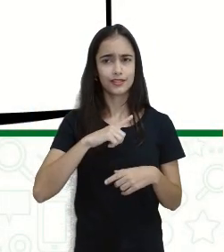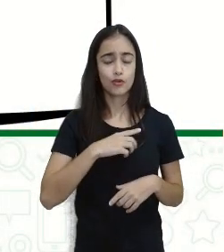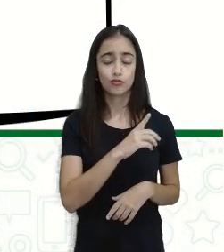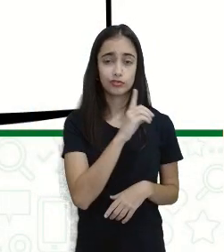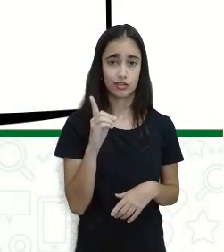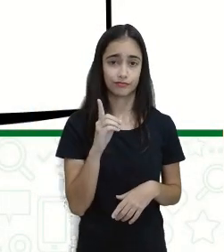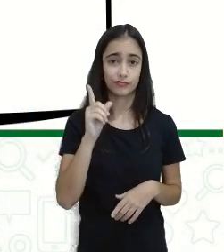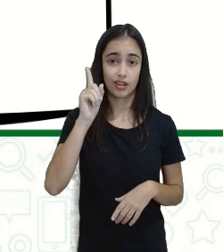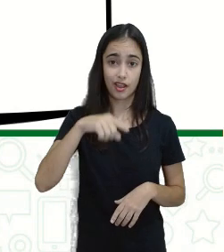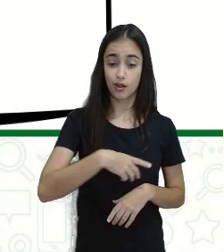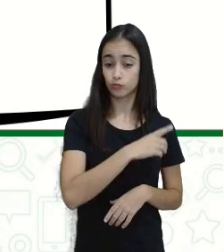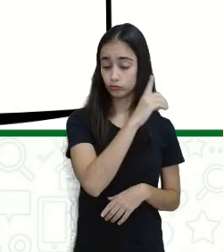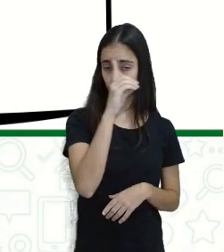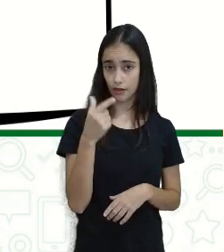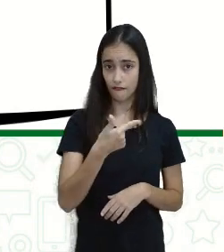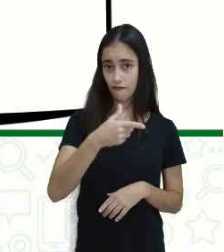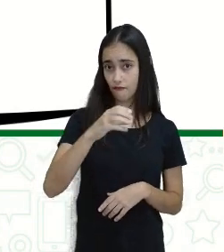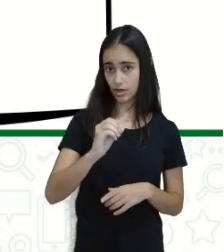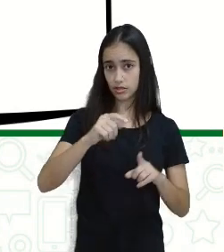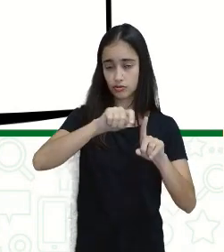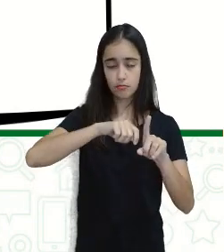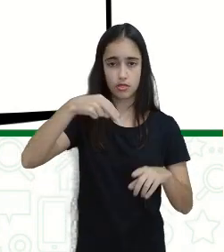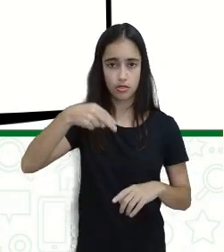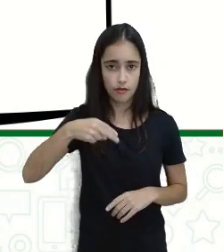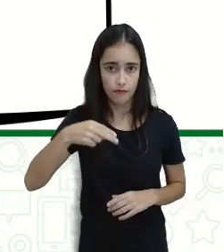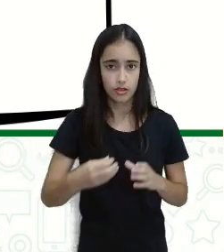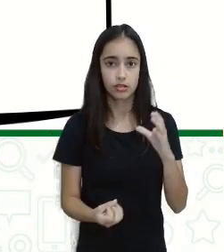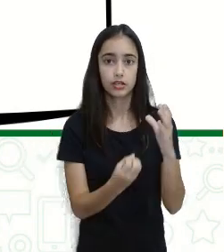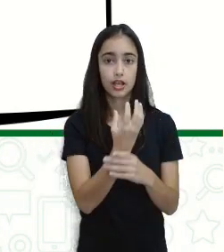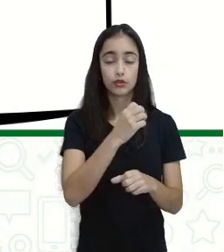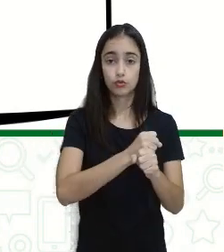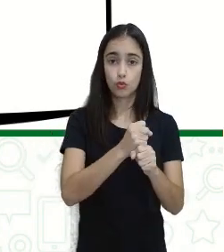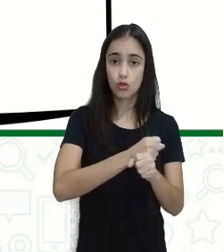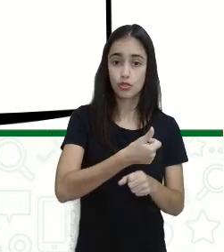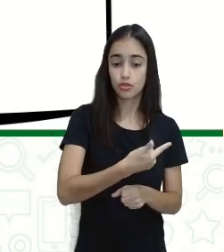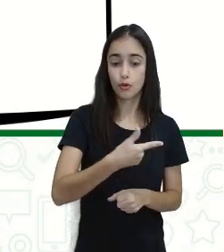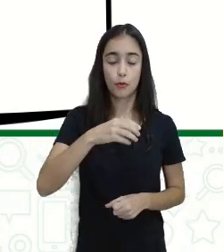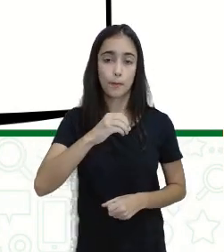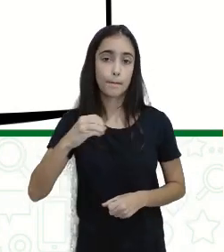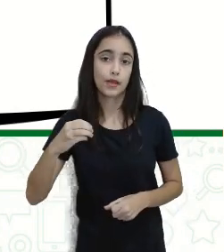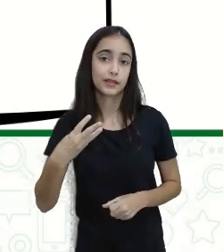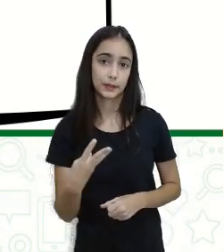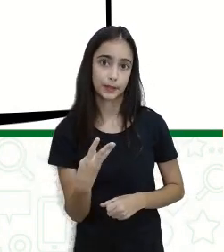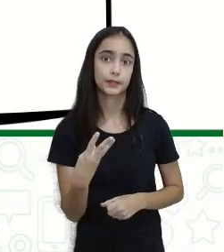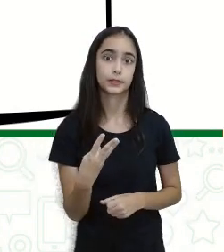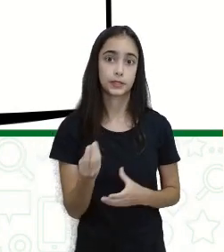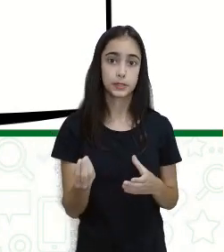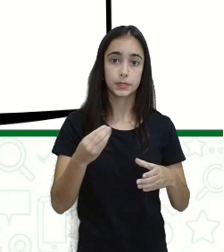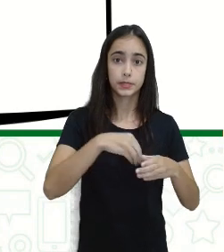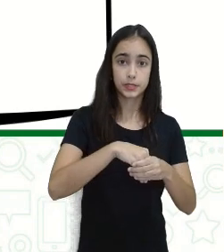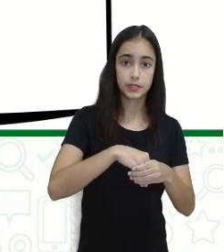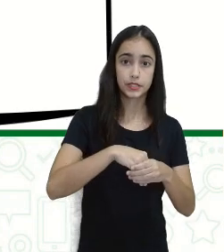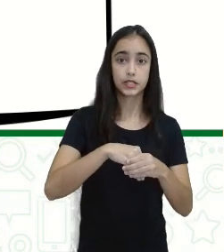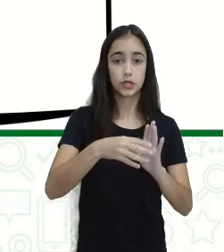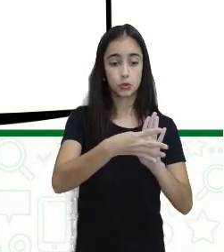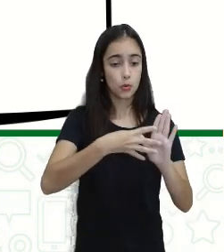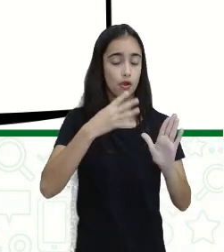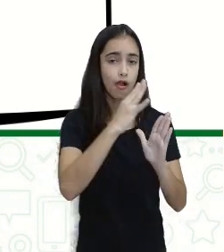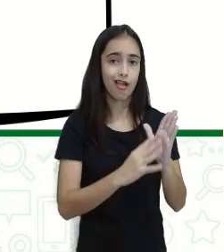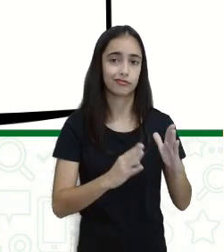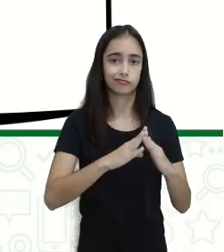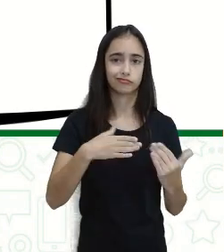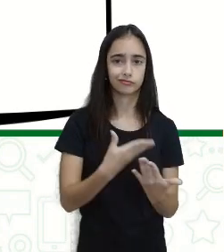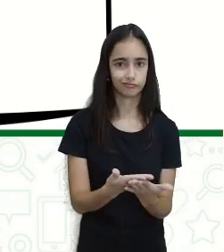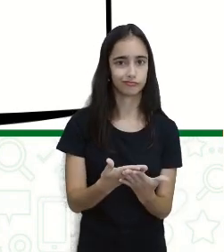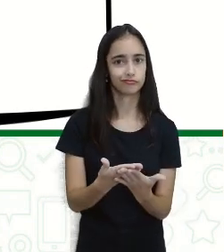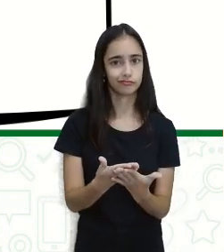em 20 de novembro e foi criado em 2003 como efeméride incluída no calendário escolar, ou seja, como uma data, né,